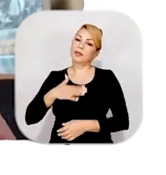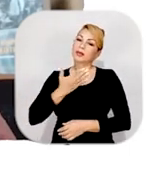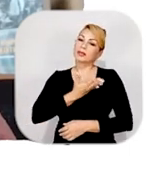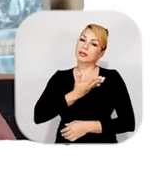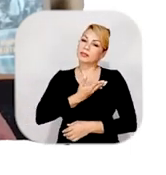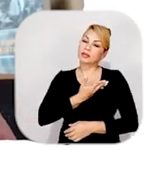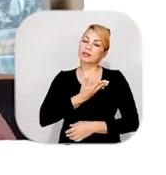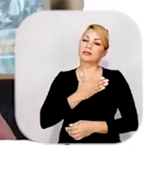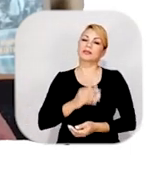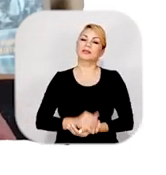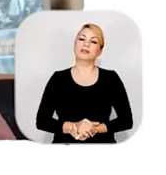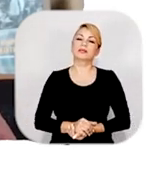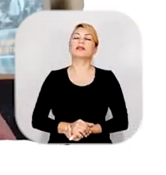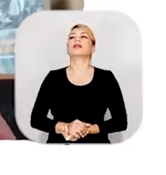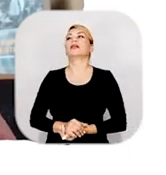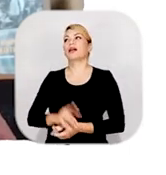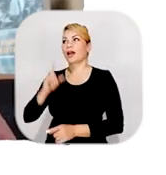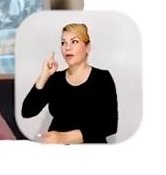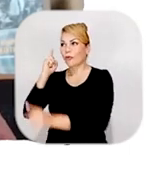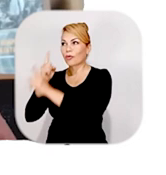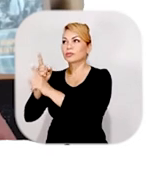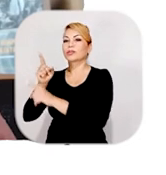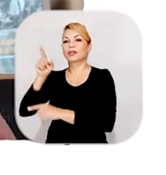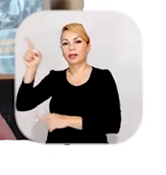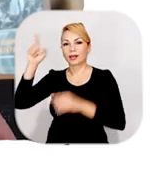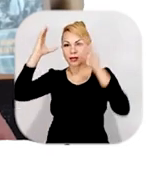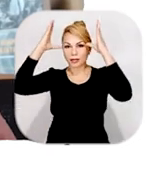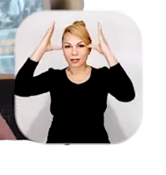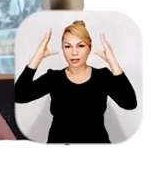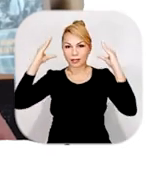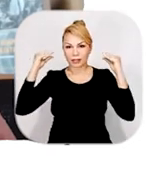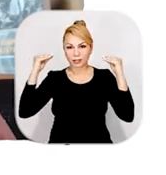de repente eu vi eles de novo na Holanda, né?